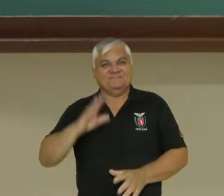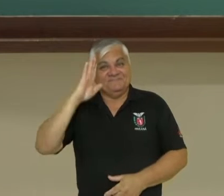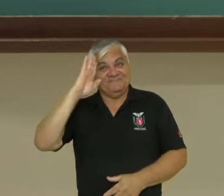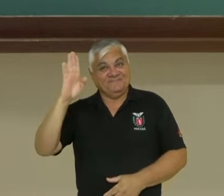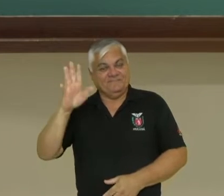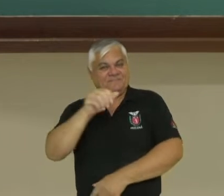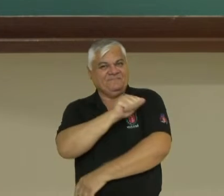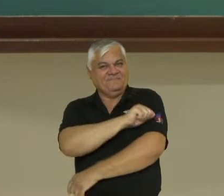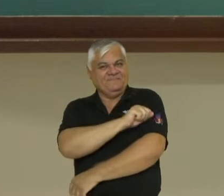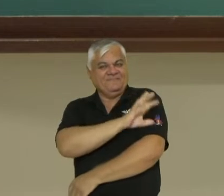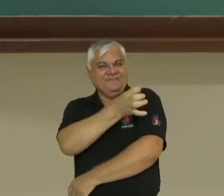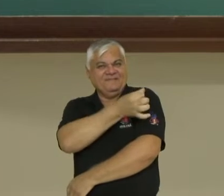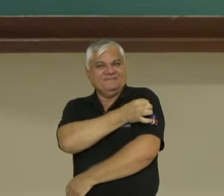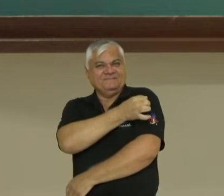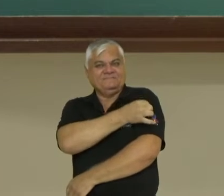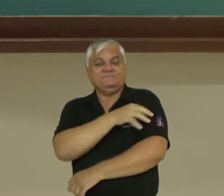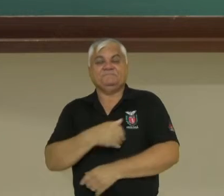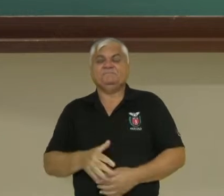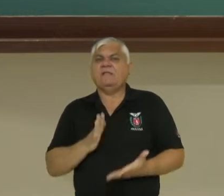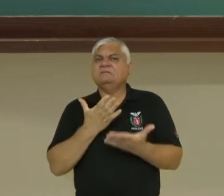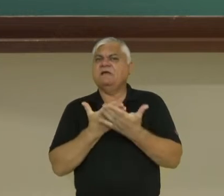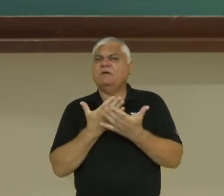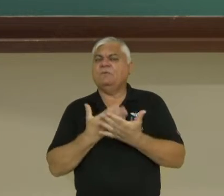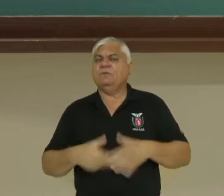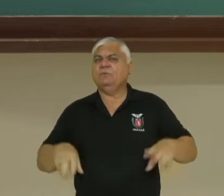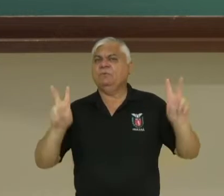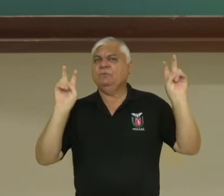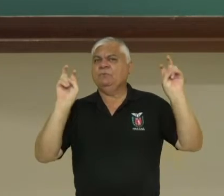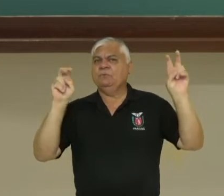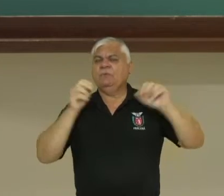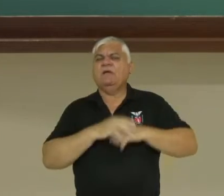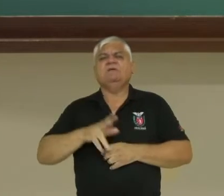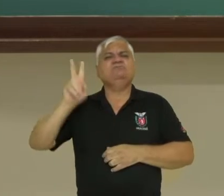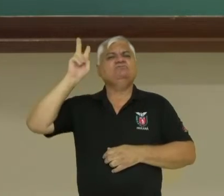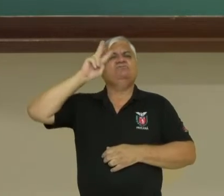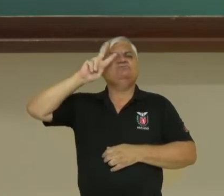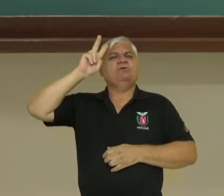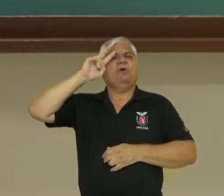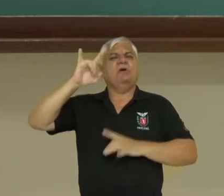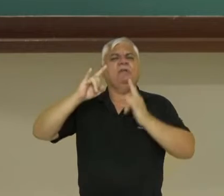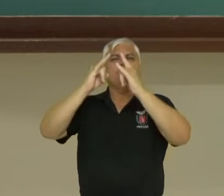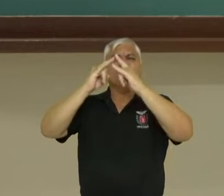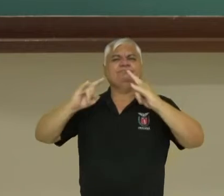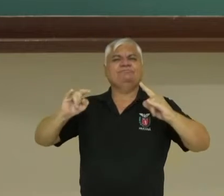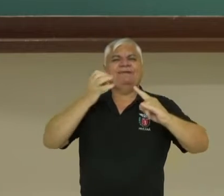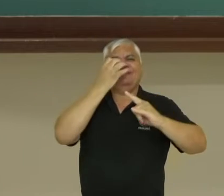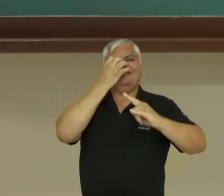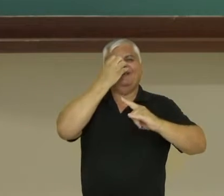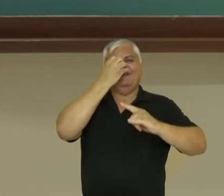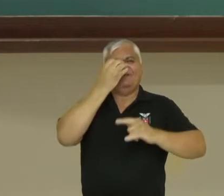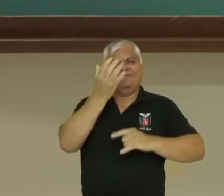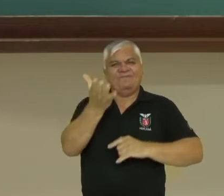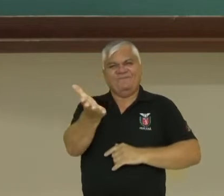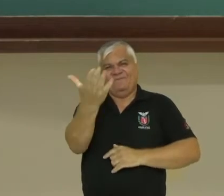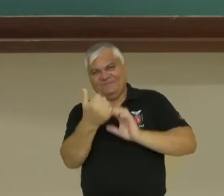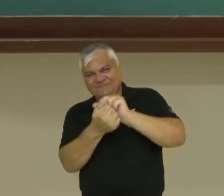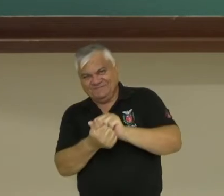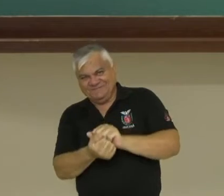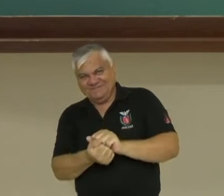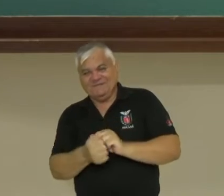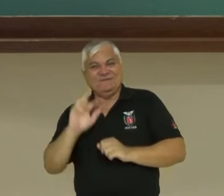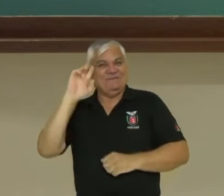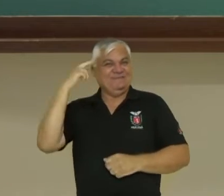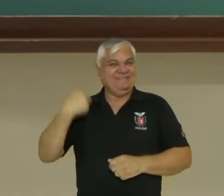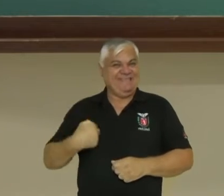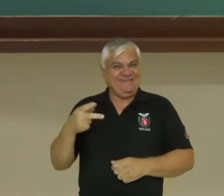Olá, estudantes do sexto ano! Nessa aula nós vamos falar sobre a história do circo. Então, vamos juntos? Ó, Prof. Rutineia